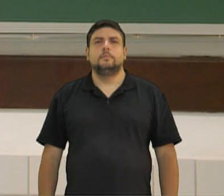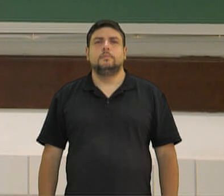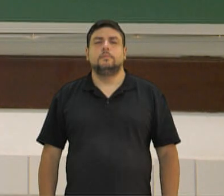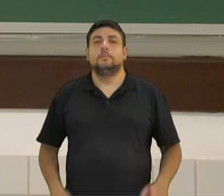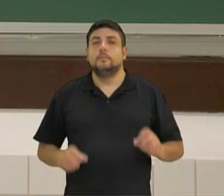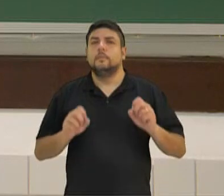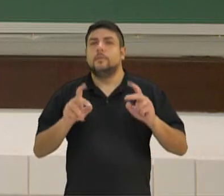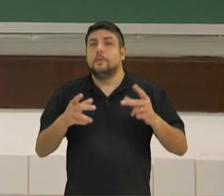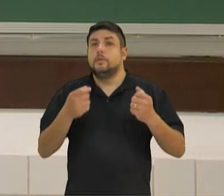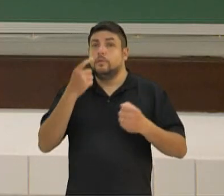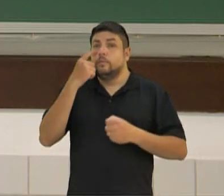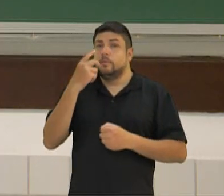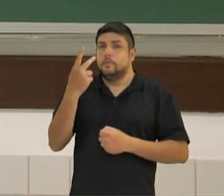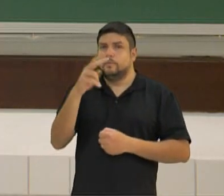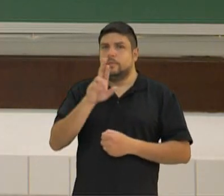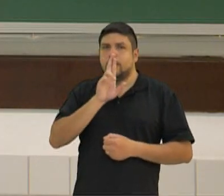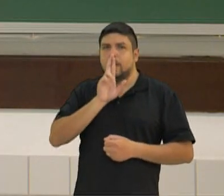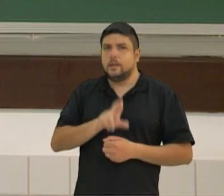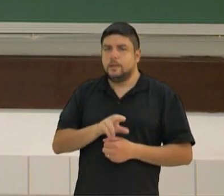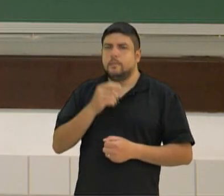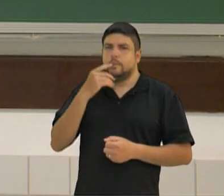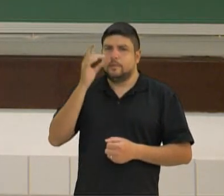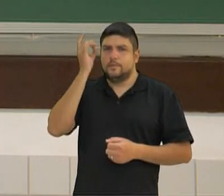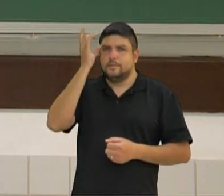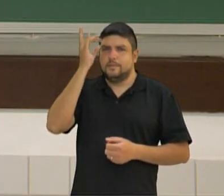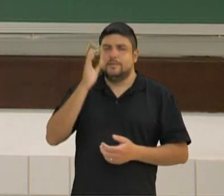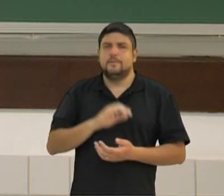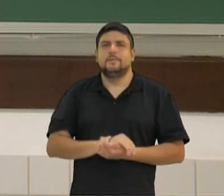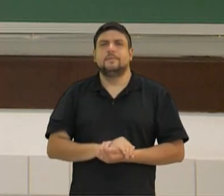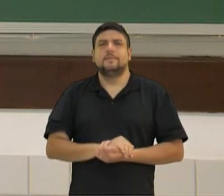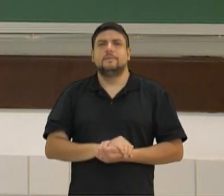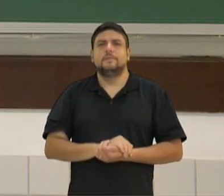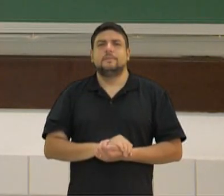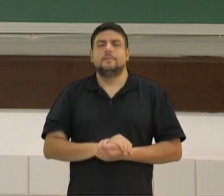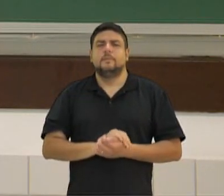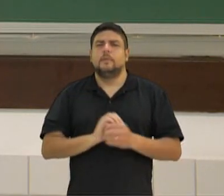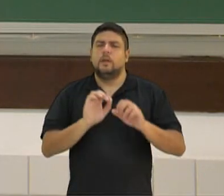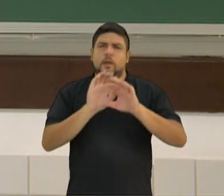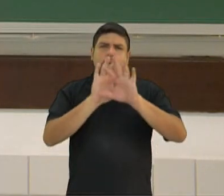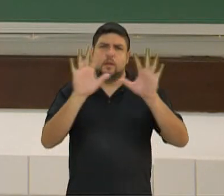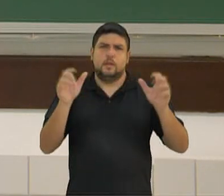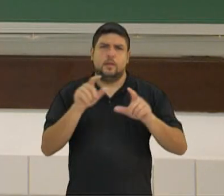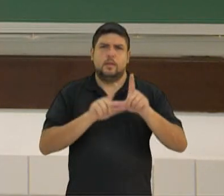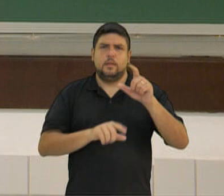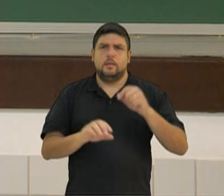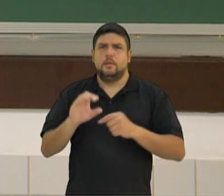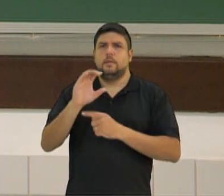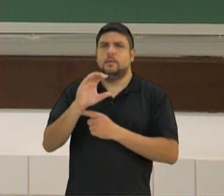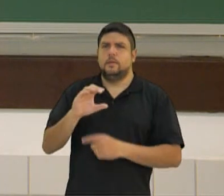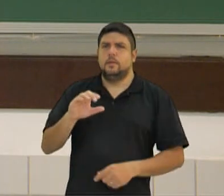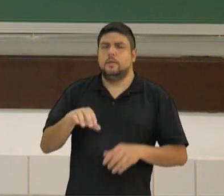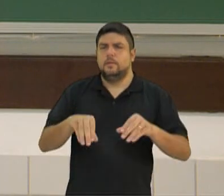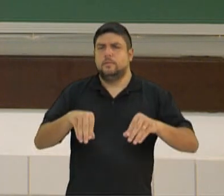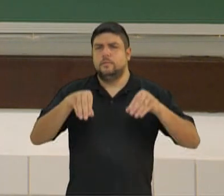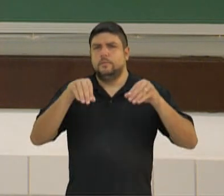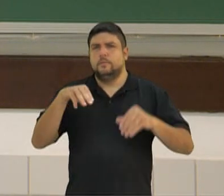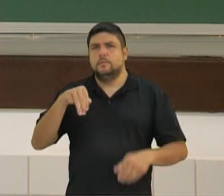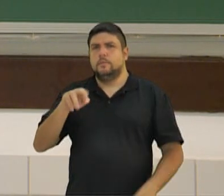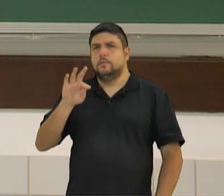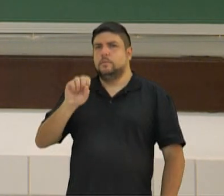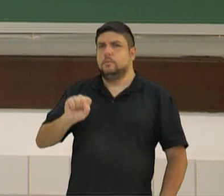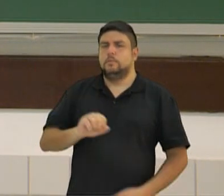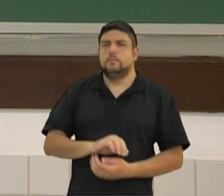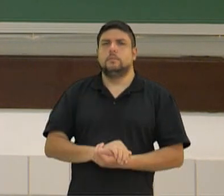Vamos ver o que você respondeu, que está muito fácil. Claro que é a questão C, mantos. Vamos